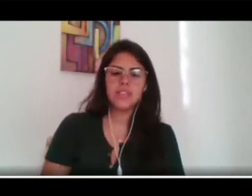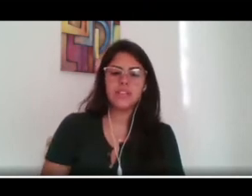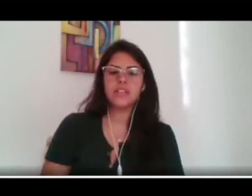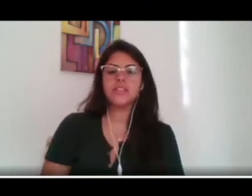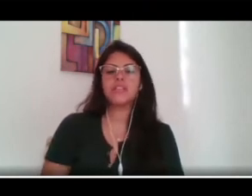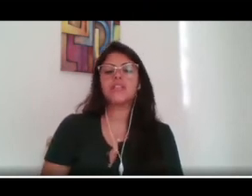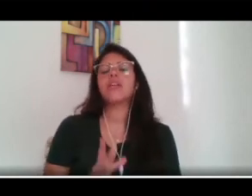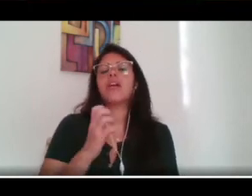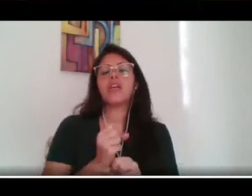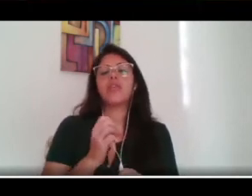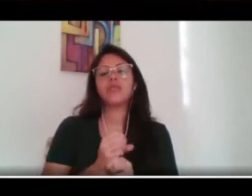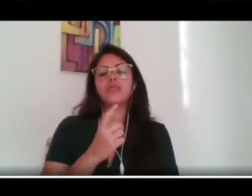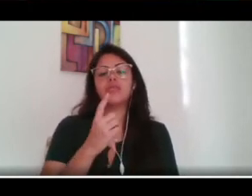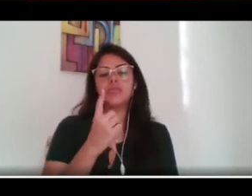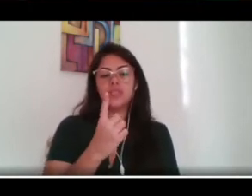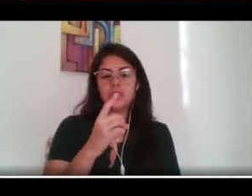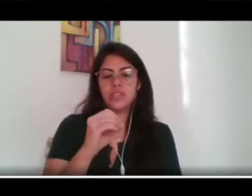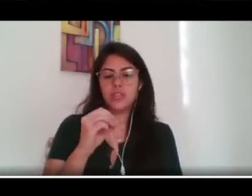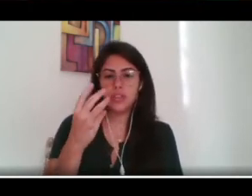vamos aproveitar para trocar, por favor?